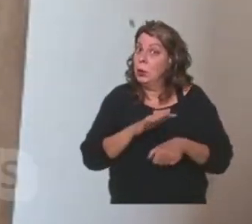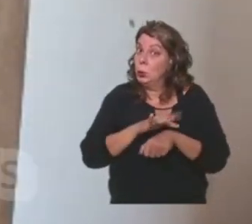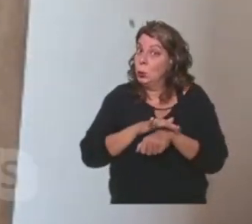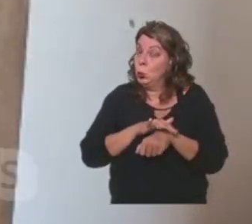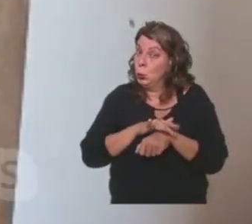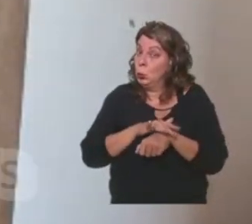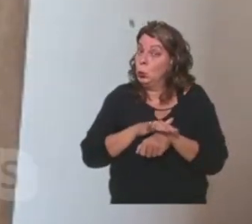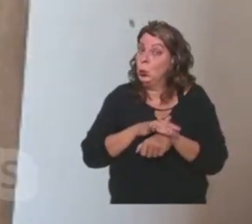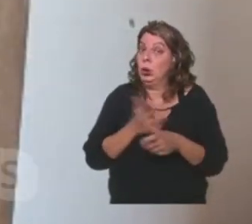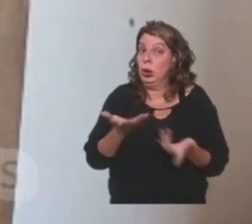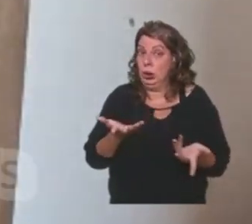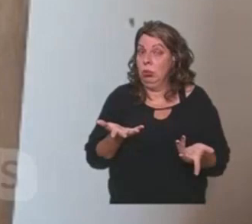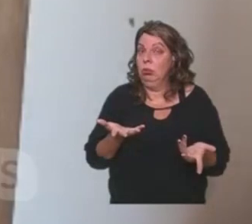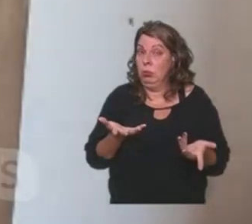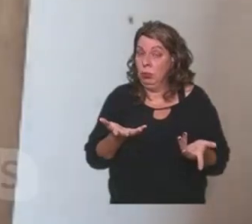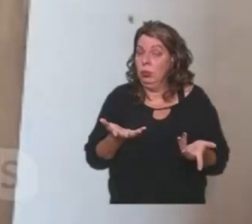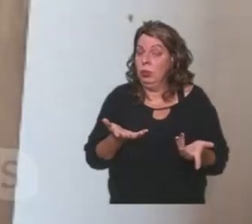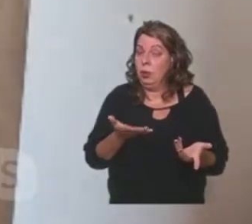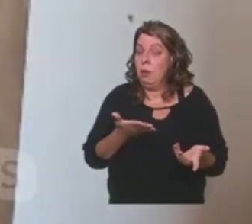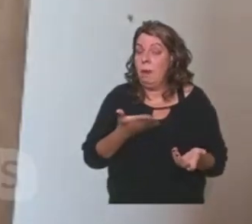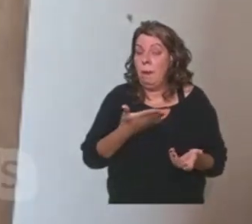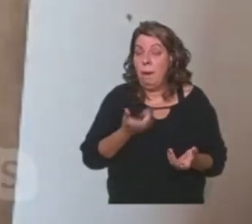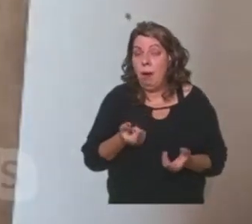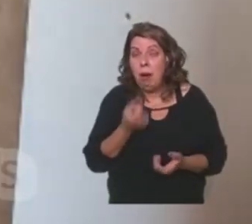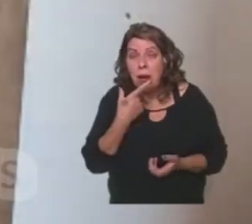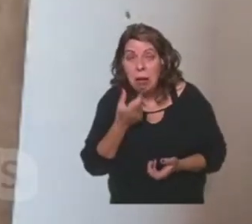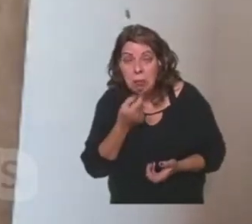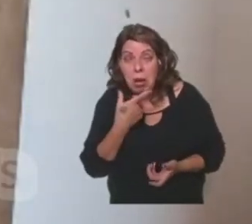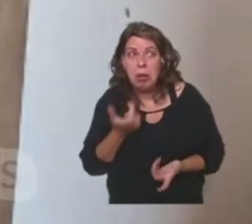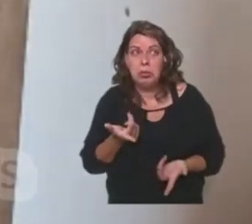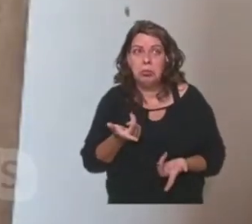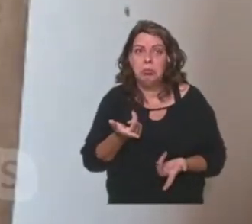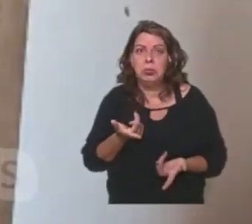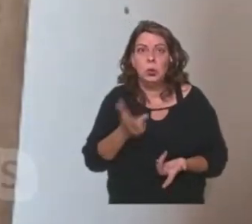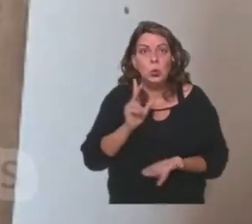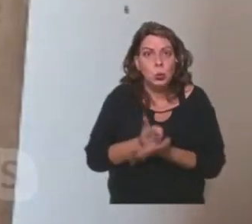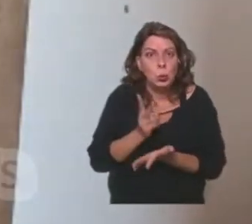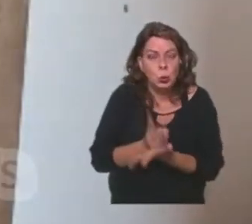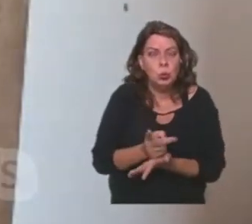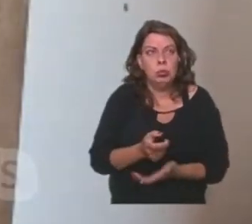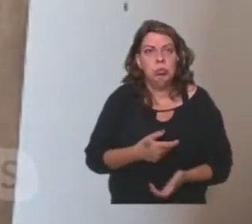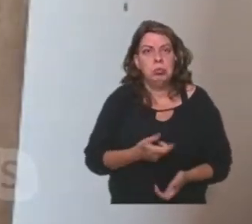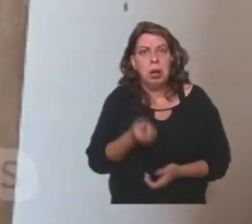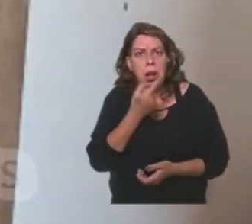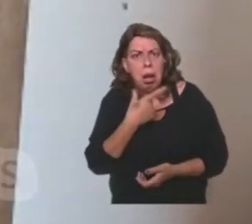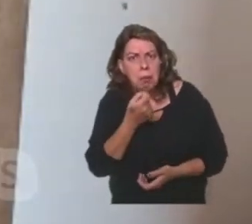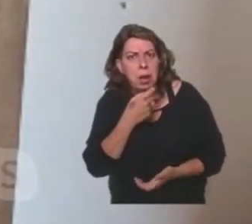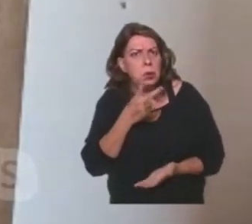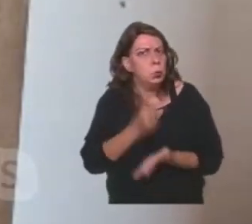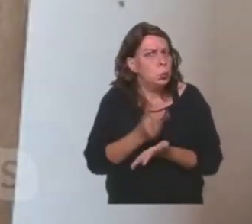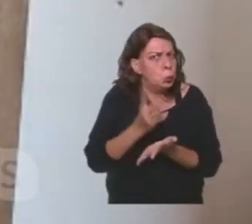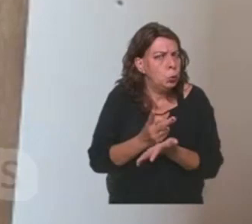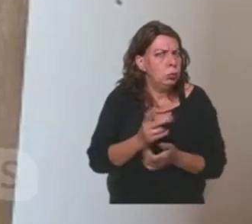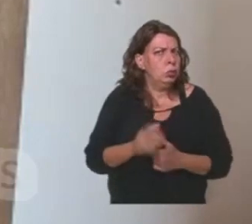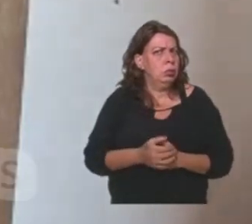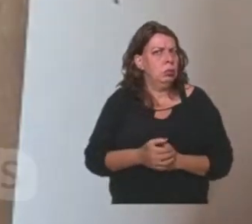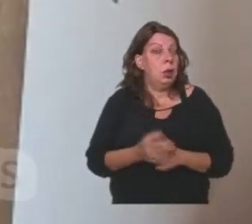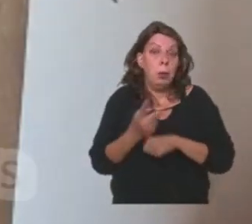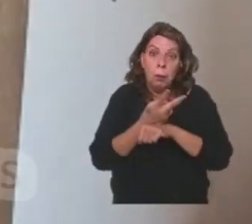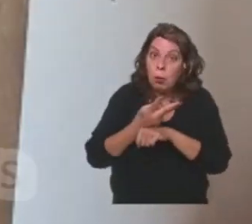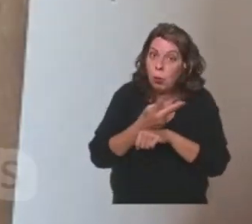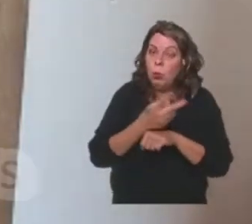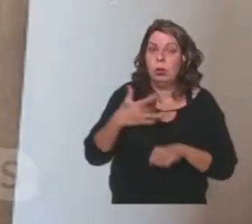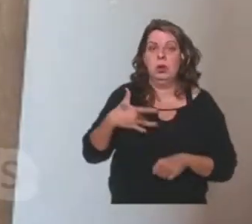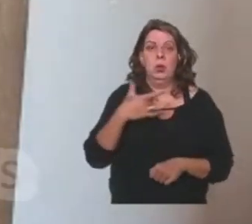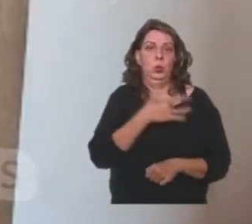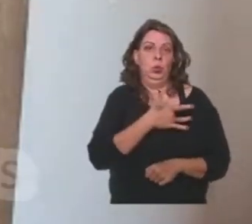né, que é comum na infância. Então, medicou, persistiu, procura uma unidade de saúde, procura o pediatra para